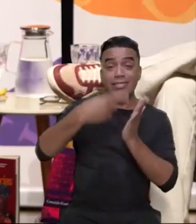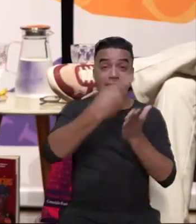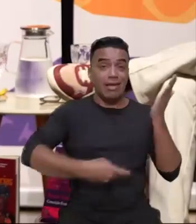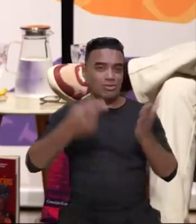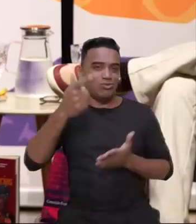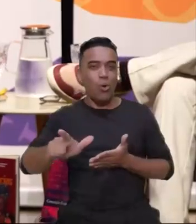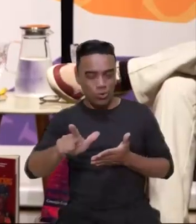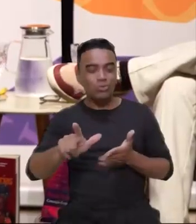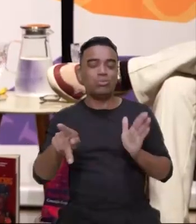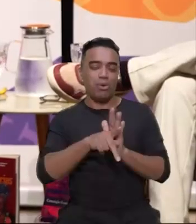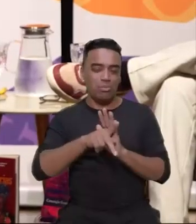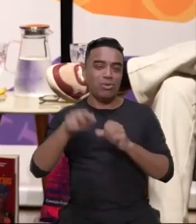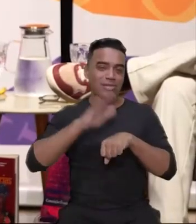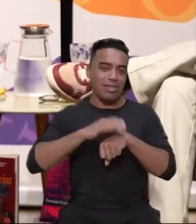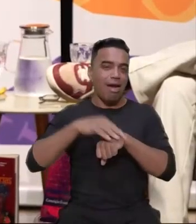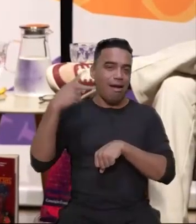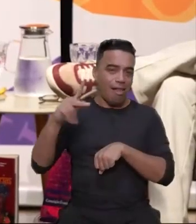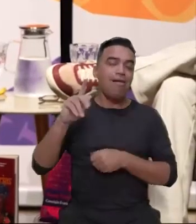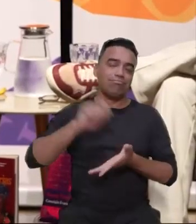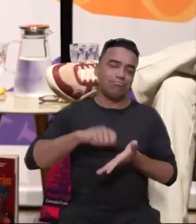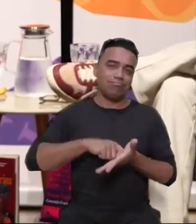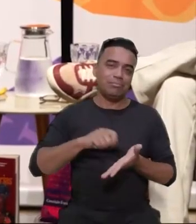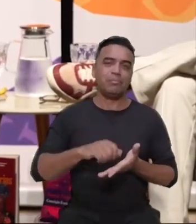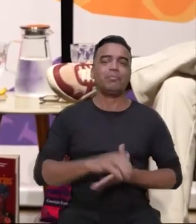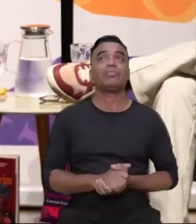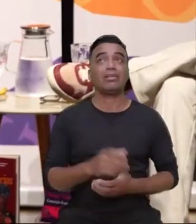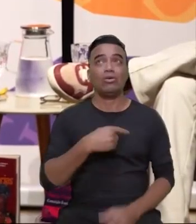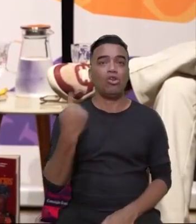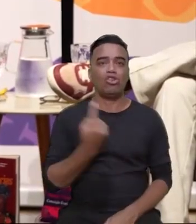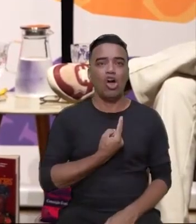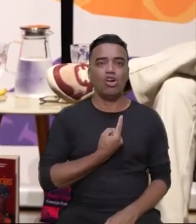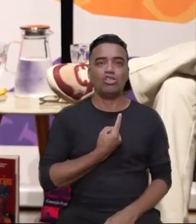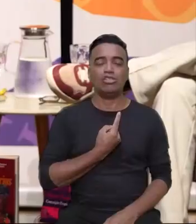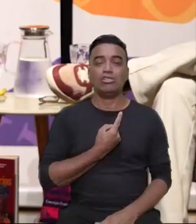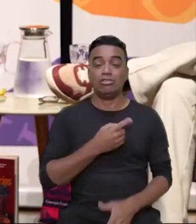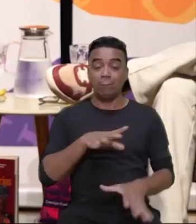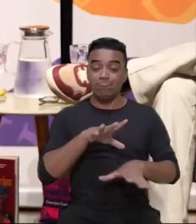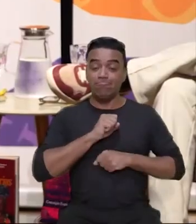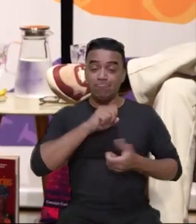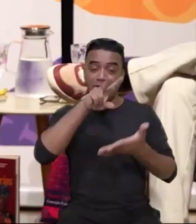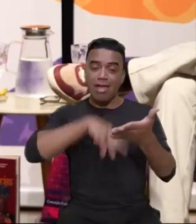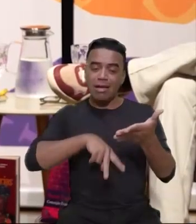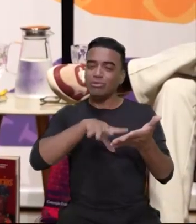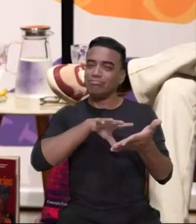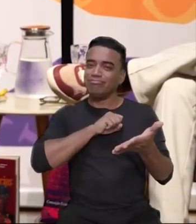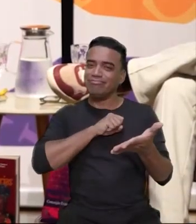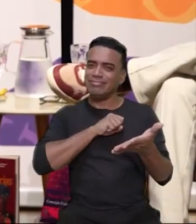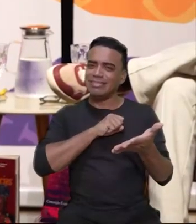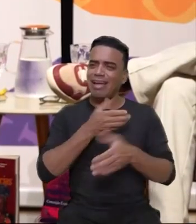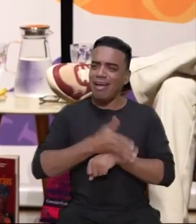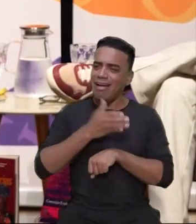de Carolina Maria de Jesus. Quando nós nos apropriamos